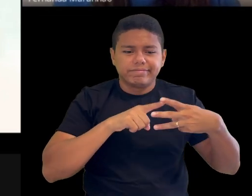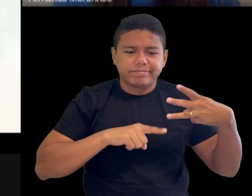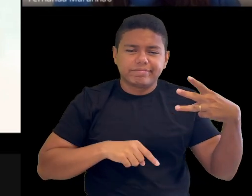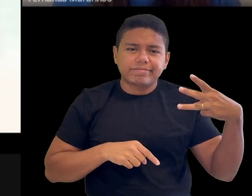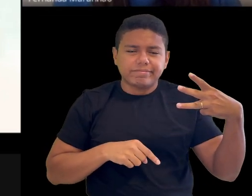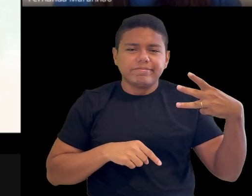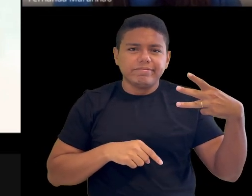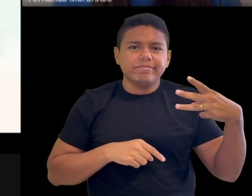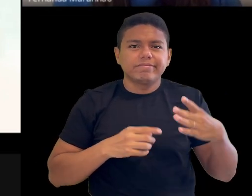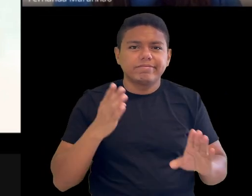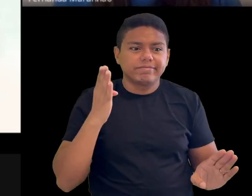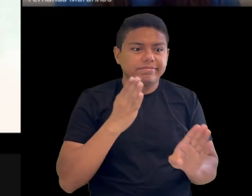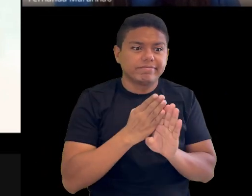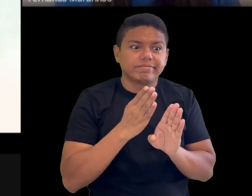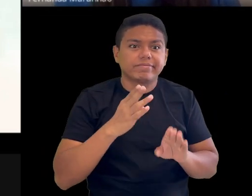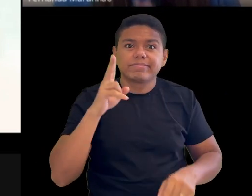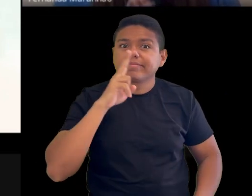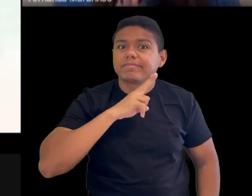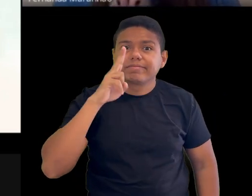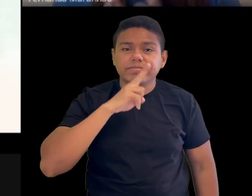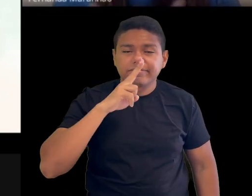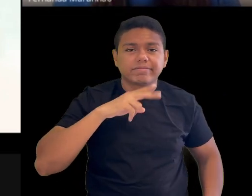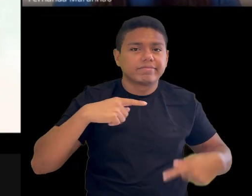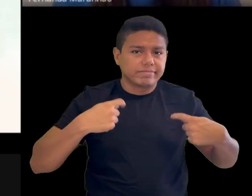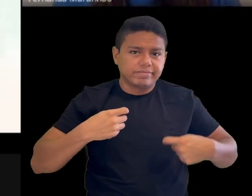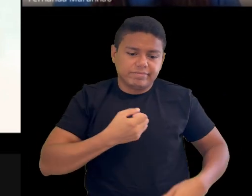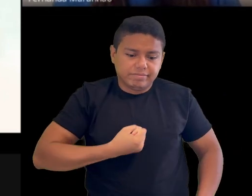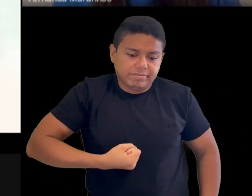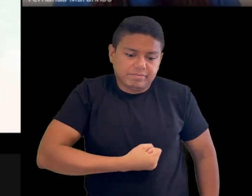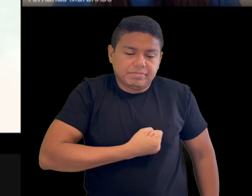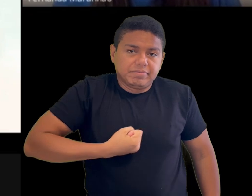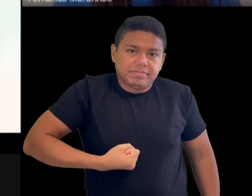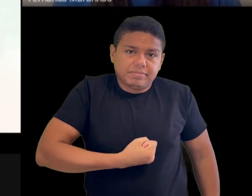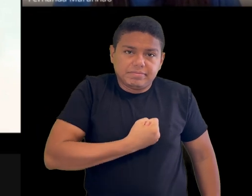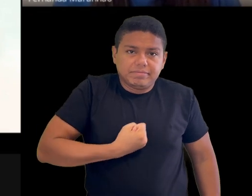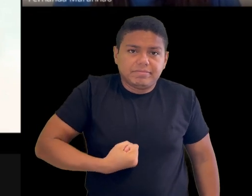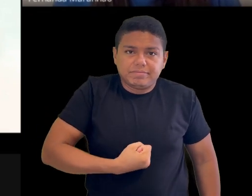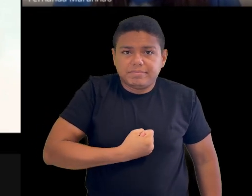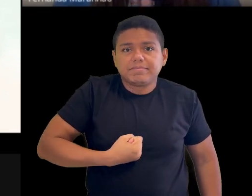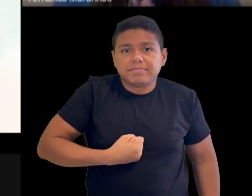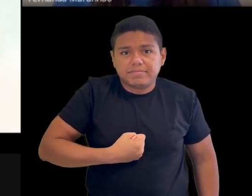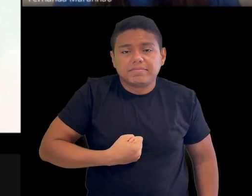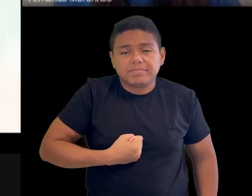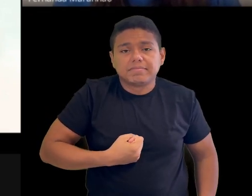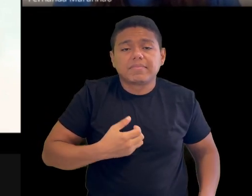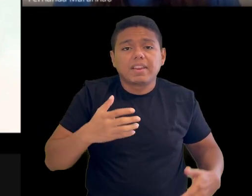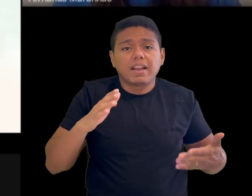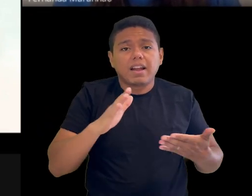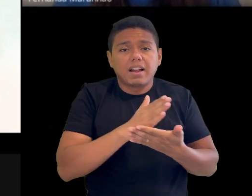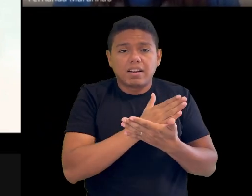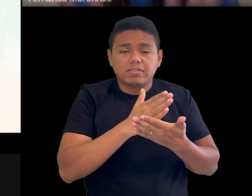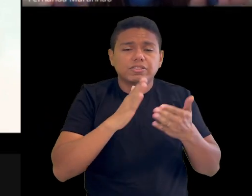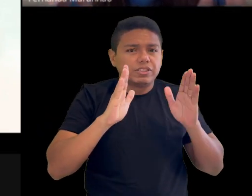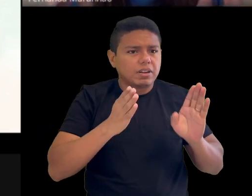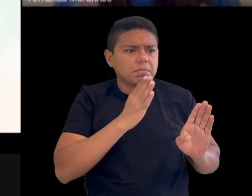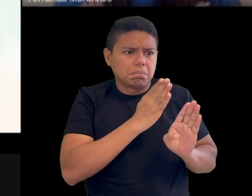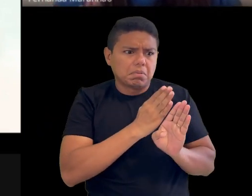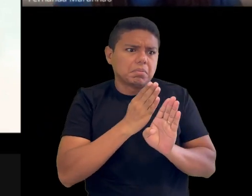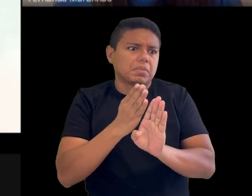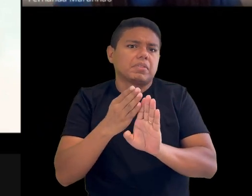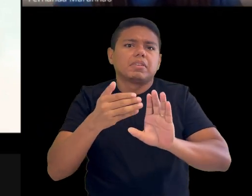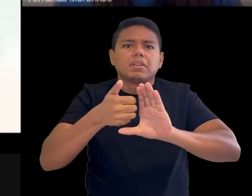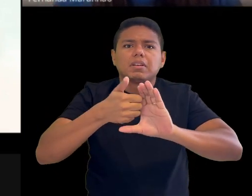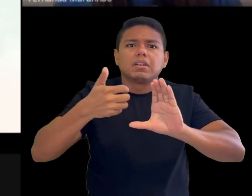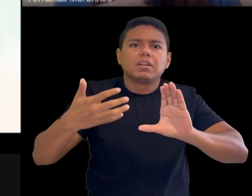eminentemente ultrassonográfico, então, existem achados clássicos na ultrassonografia, o aspecto conhecido como sinal do